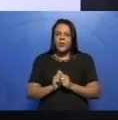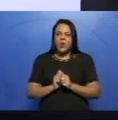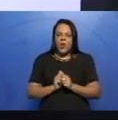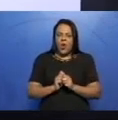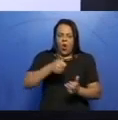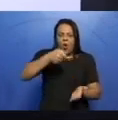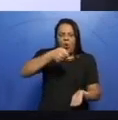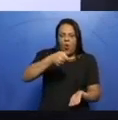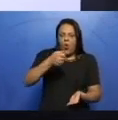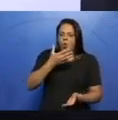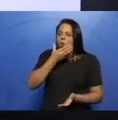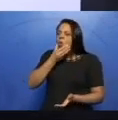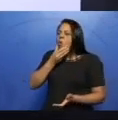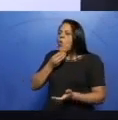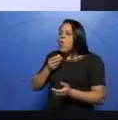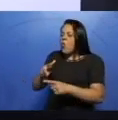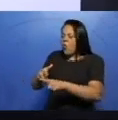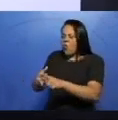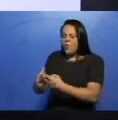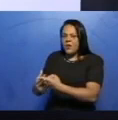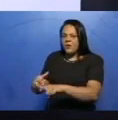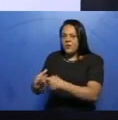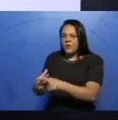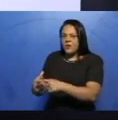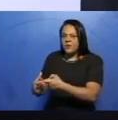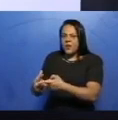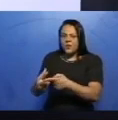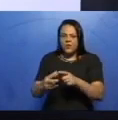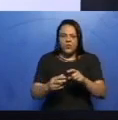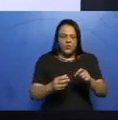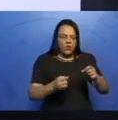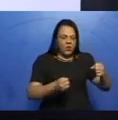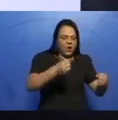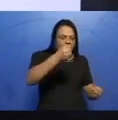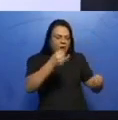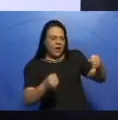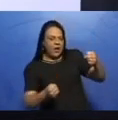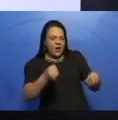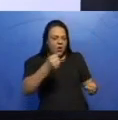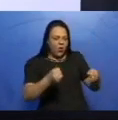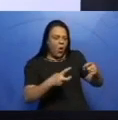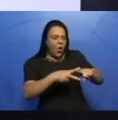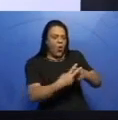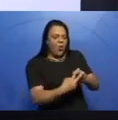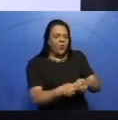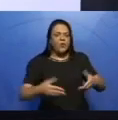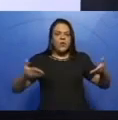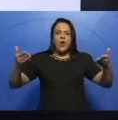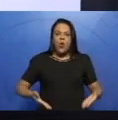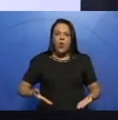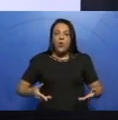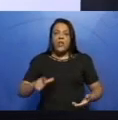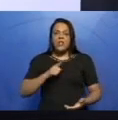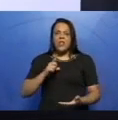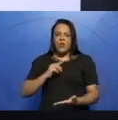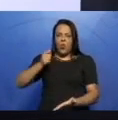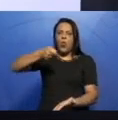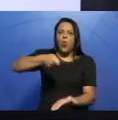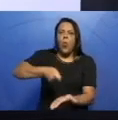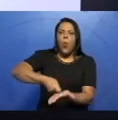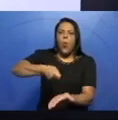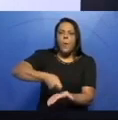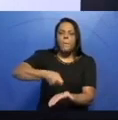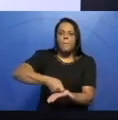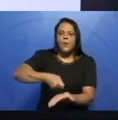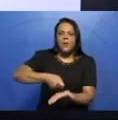Obrigatoriamente o mecânico consertará o carro hoje. Ora, olha a obrigatoriedade. Aqui ele